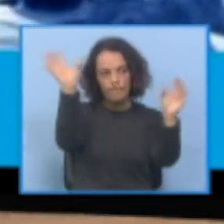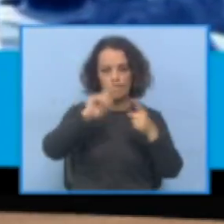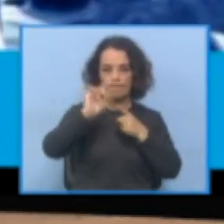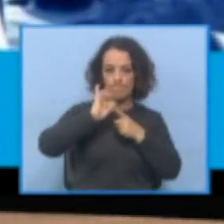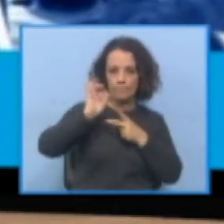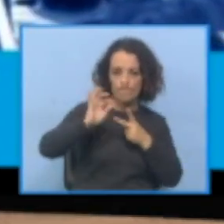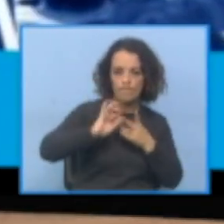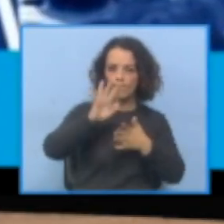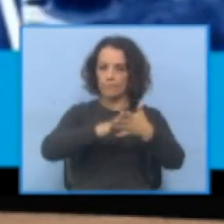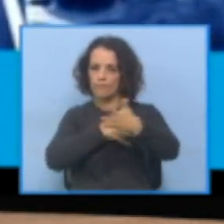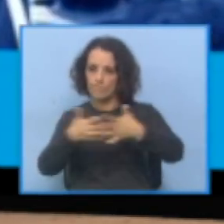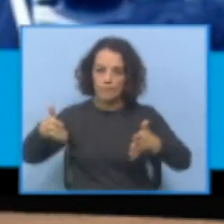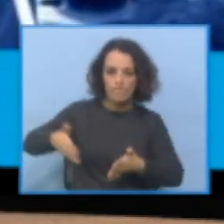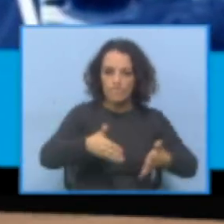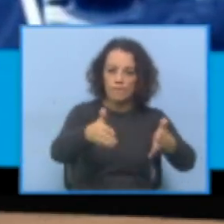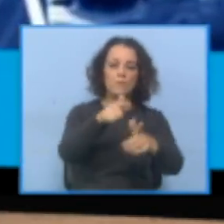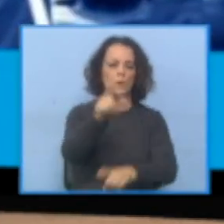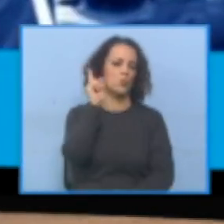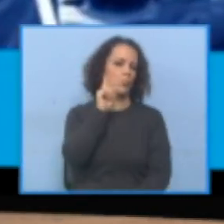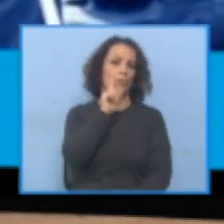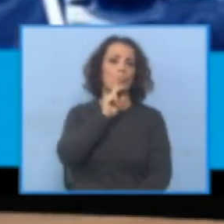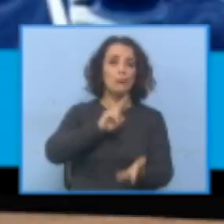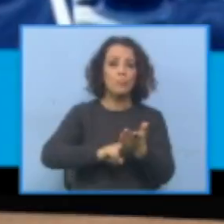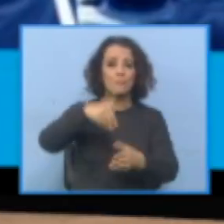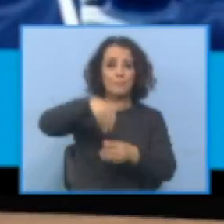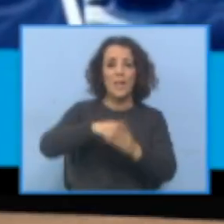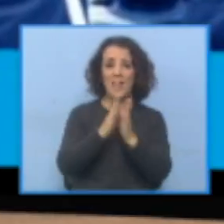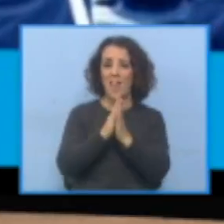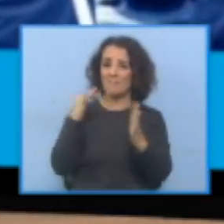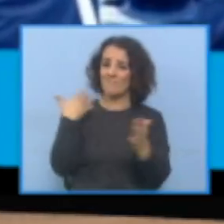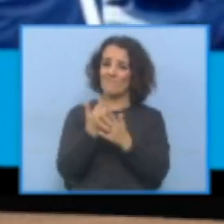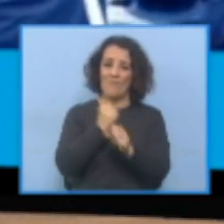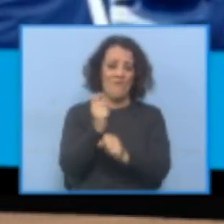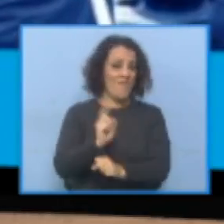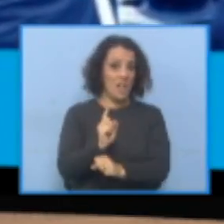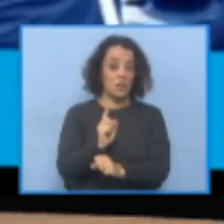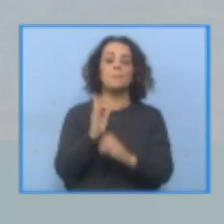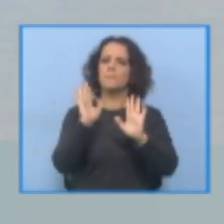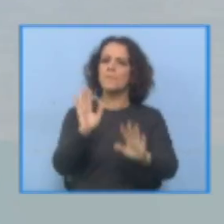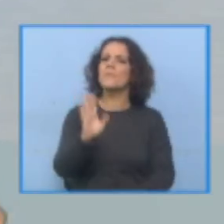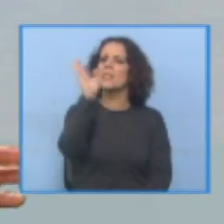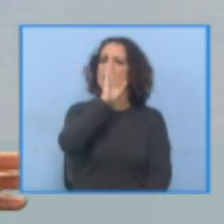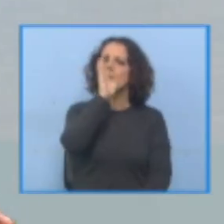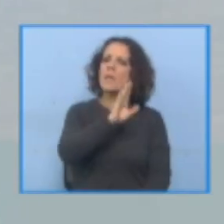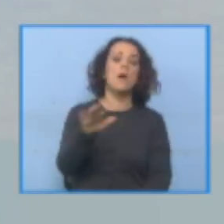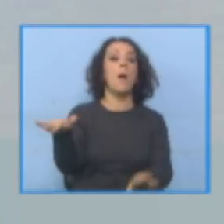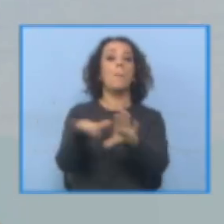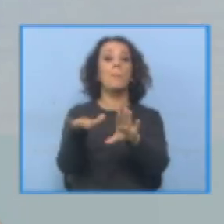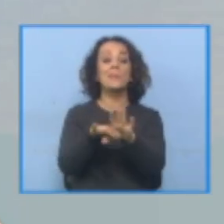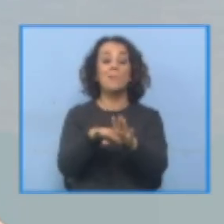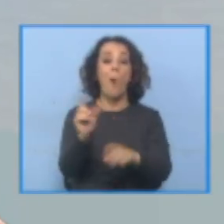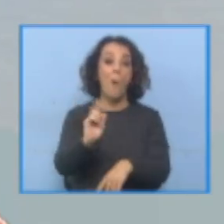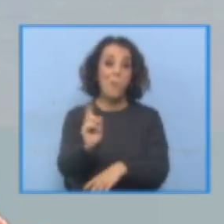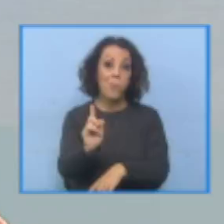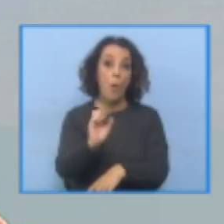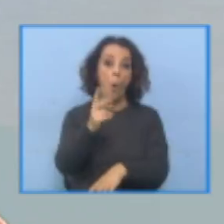com estratégias, é muito importante. Ora, isto não se tem feito muitas vezes na Igreja. Quem não puder participar, ou já não for a tempo,